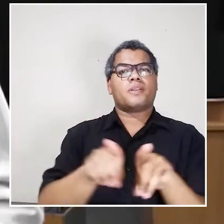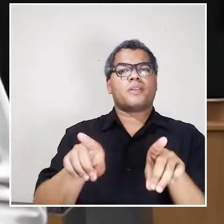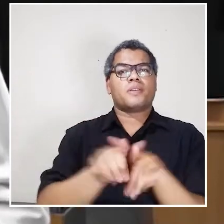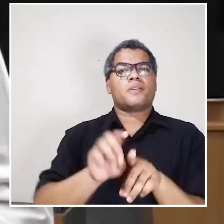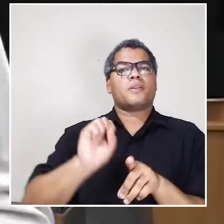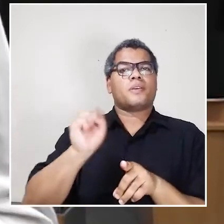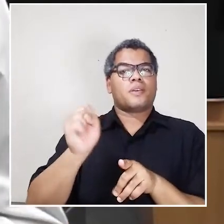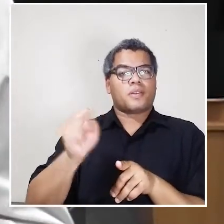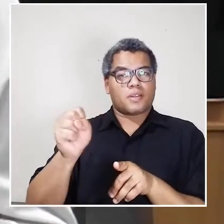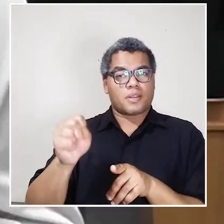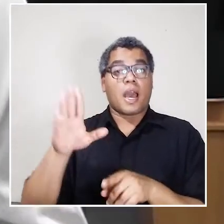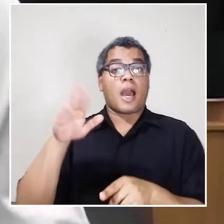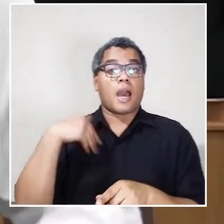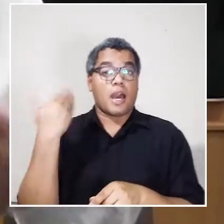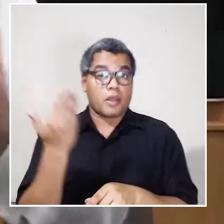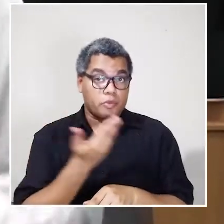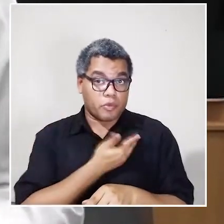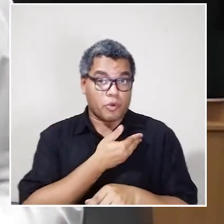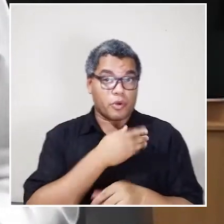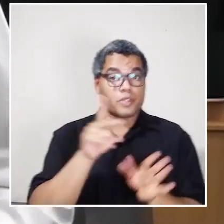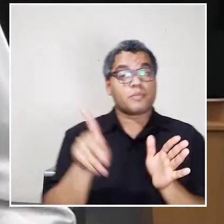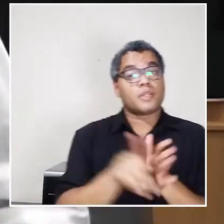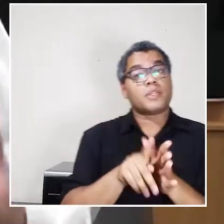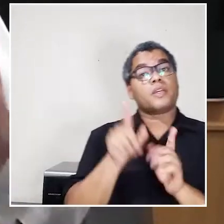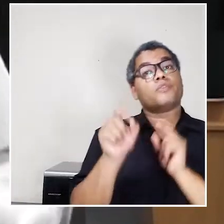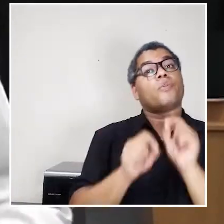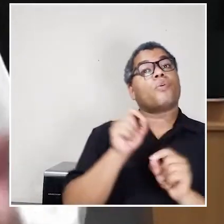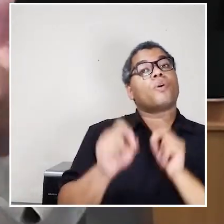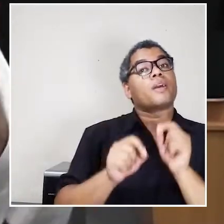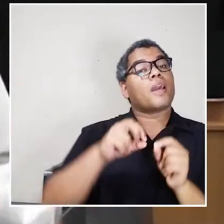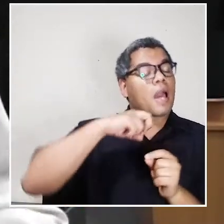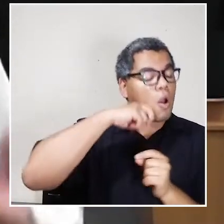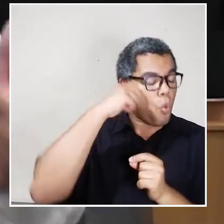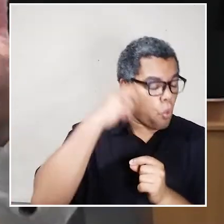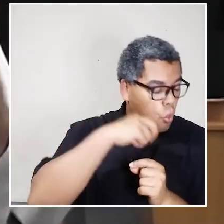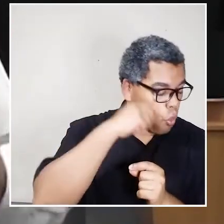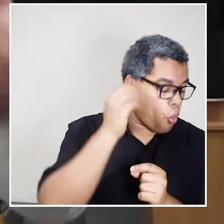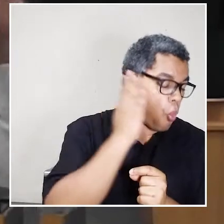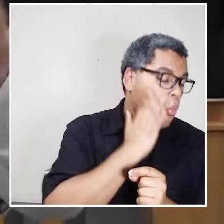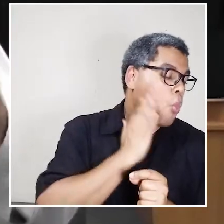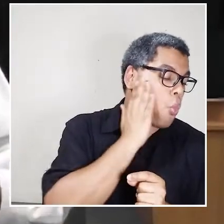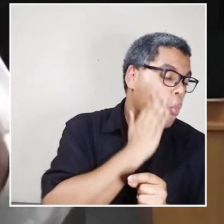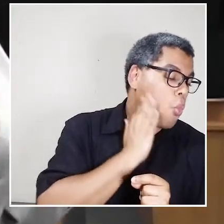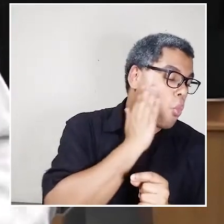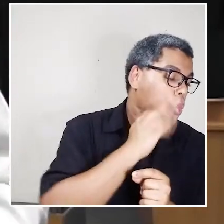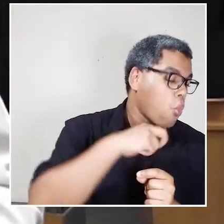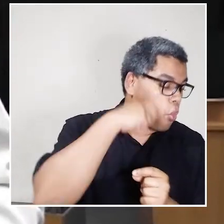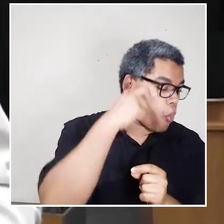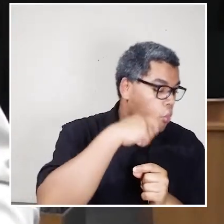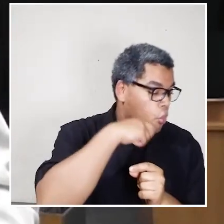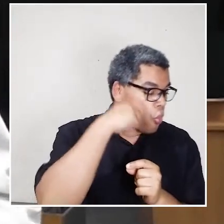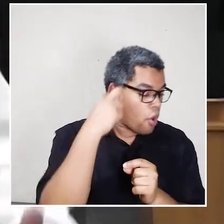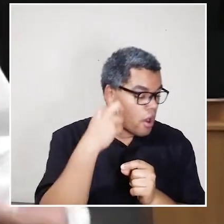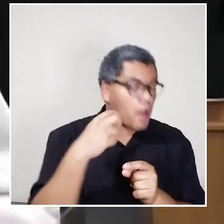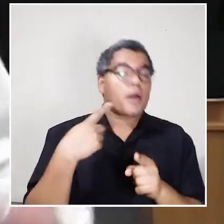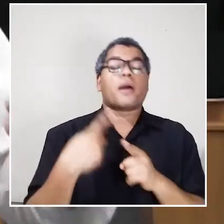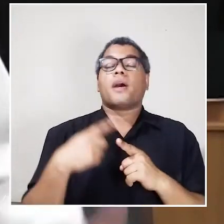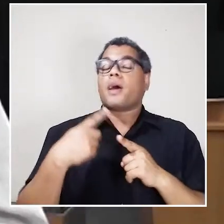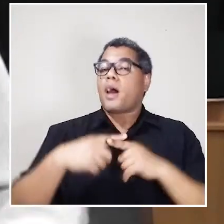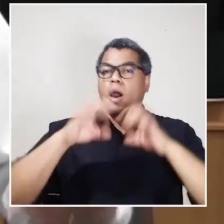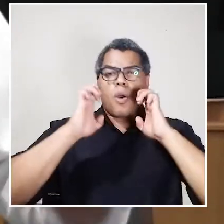versículo 8. A nós pertence o corar de vergonha,